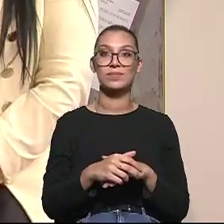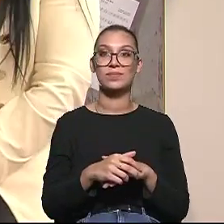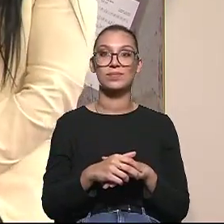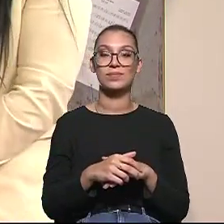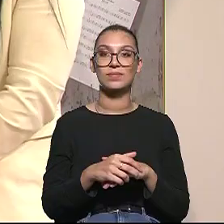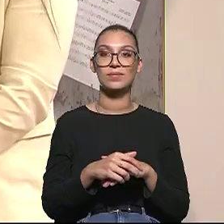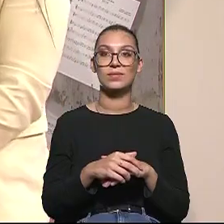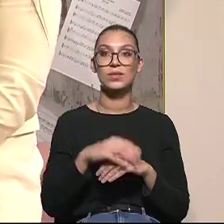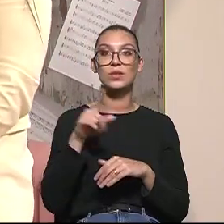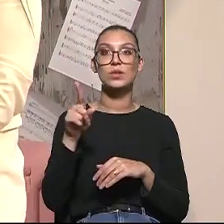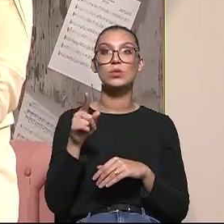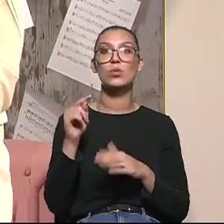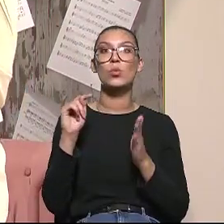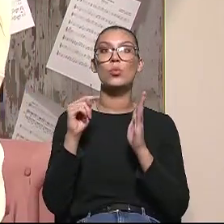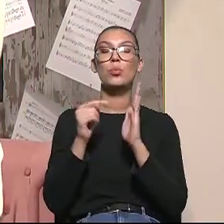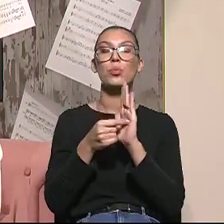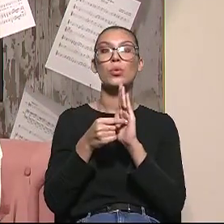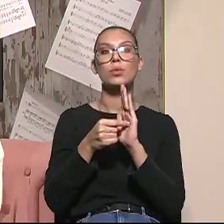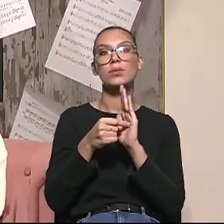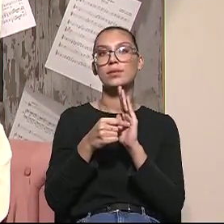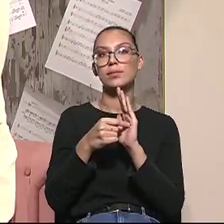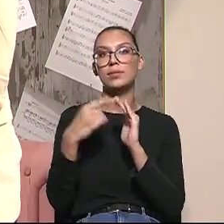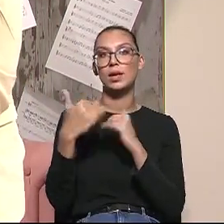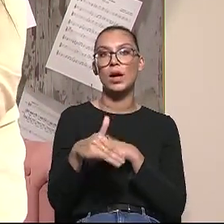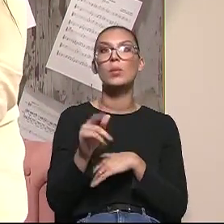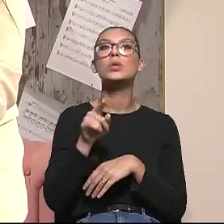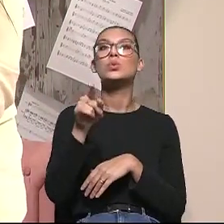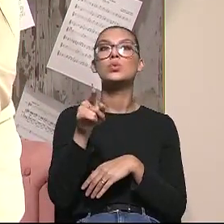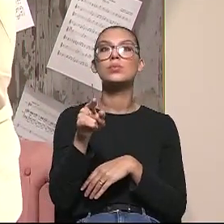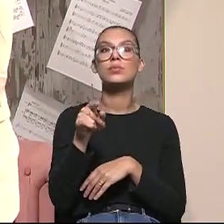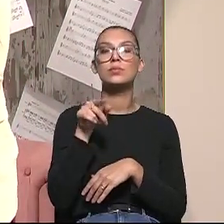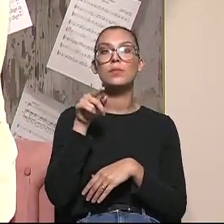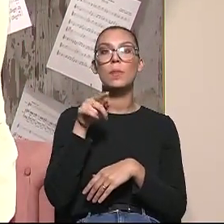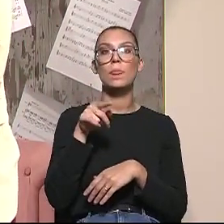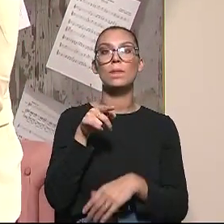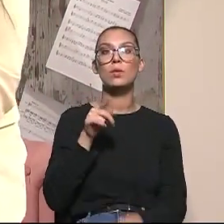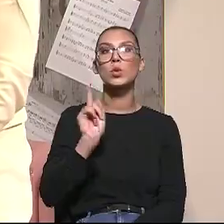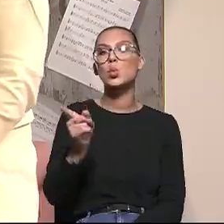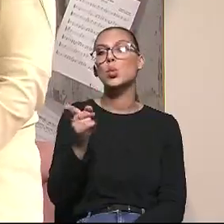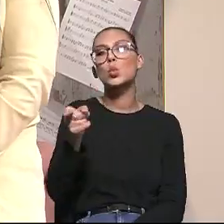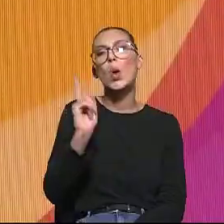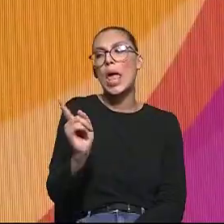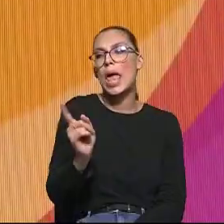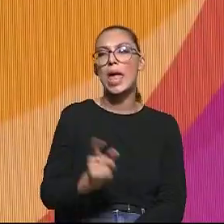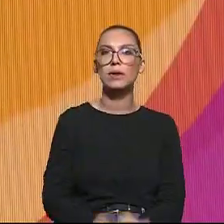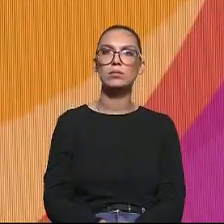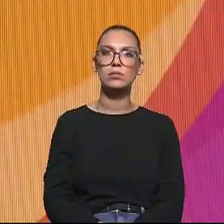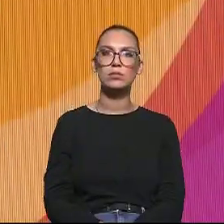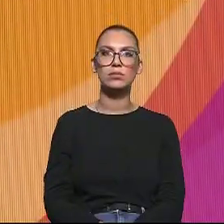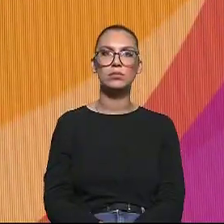Não vai contar, mas o que é que seria, Jorge? Serás só teu. Serás só teu? Eu estava